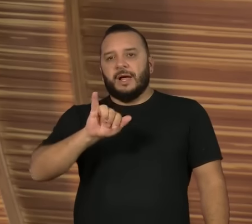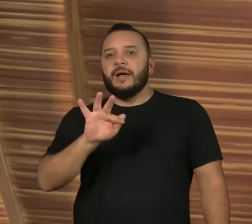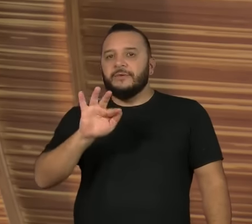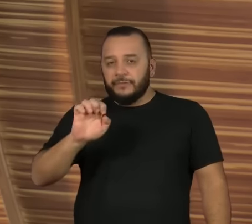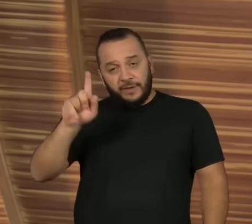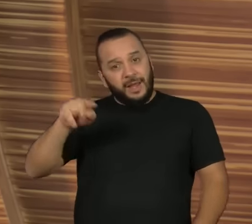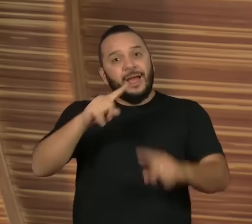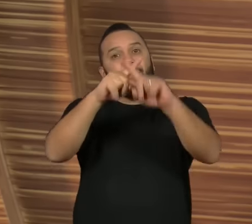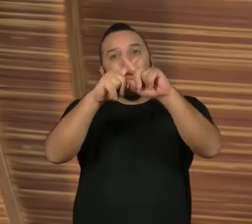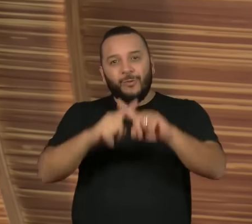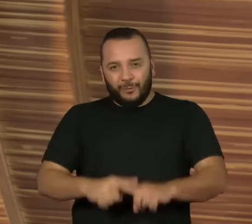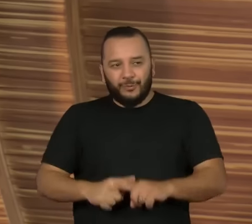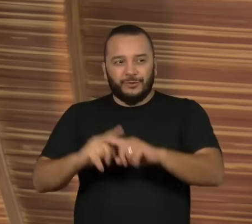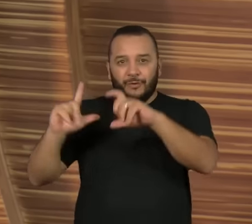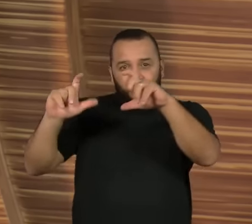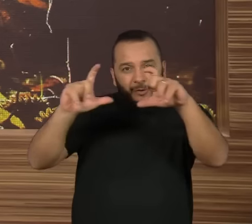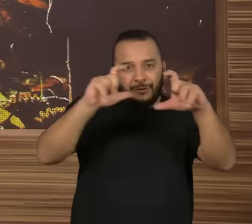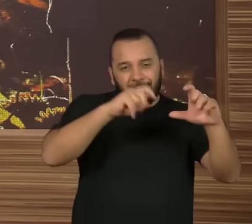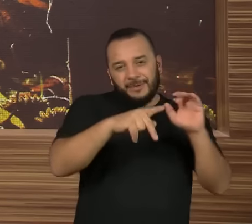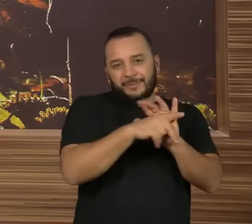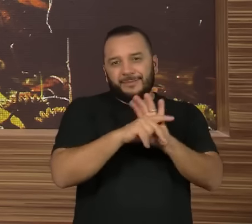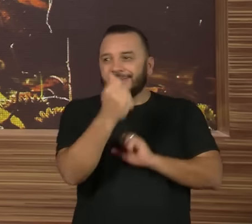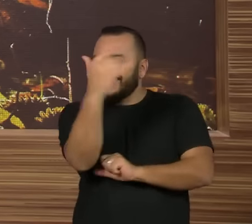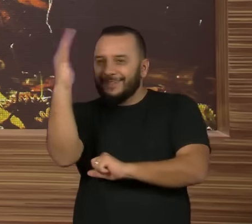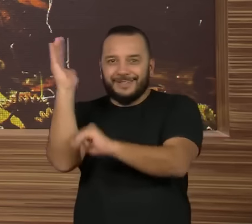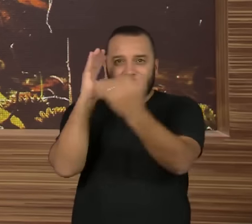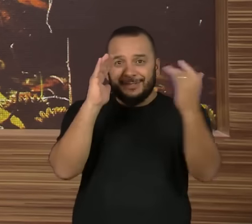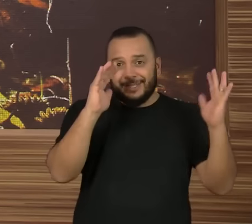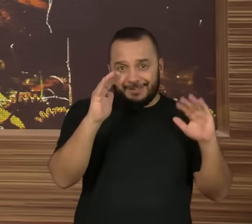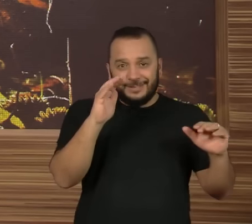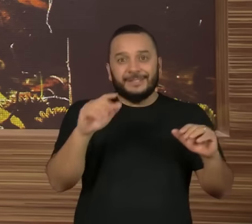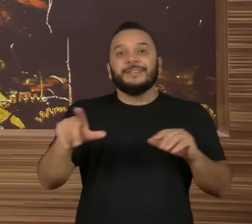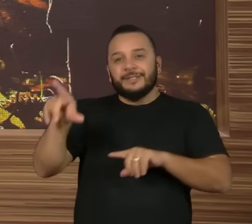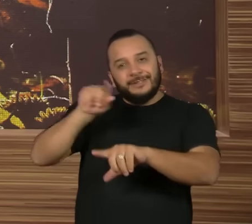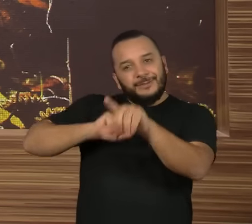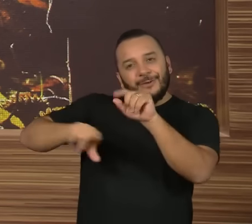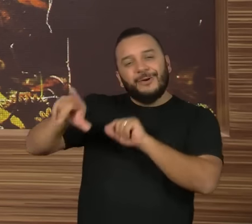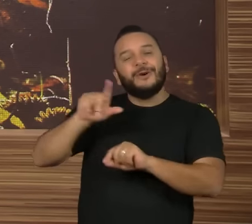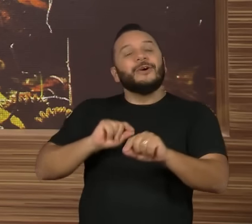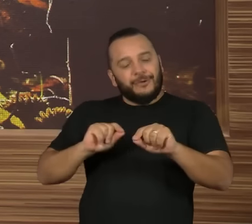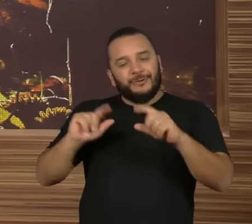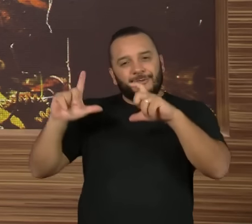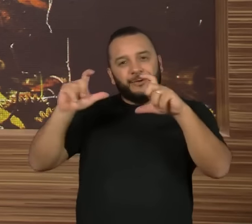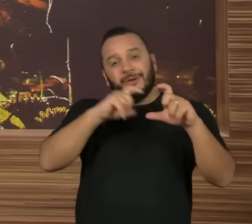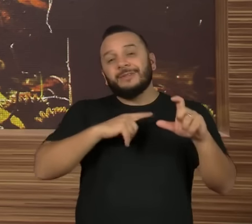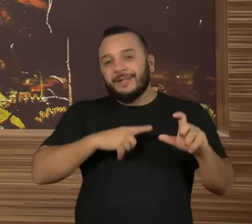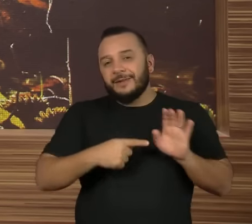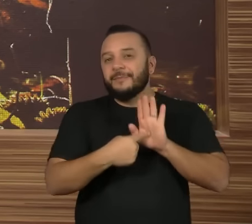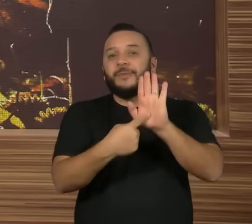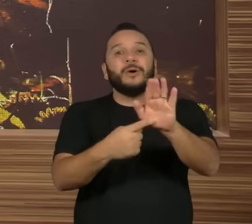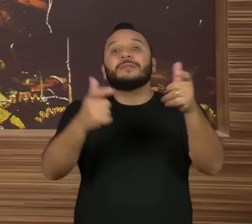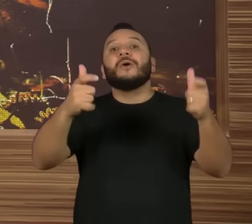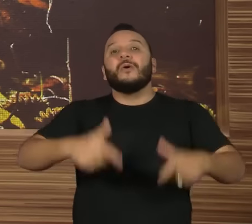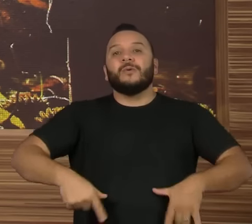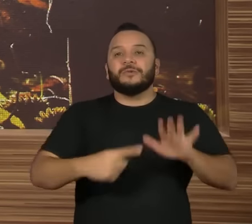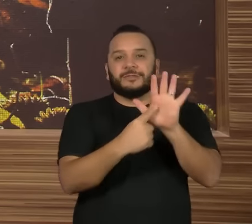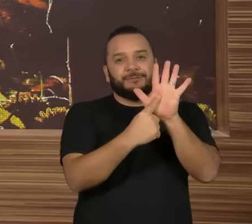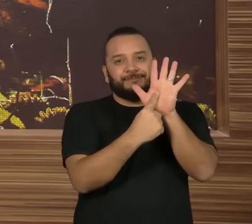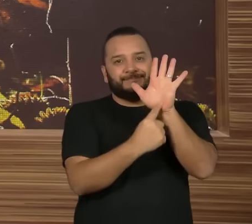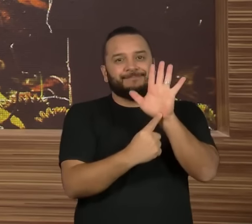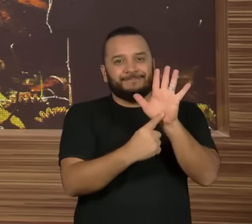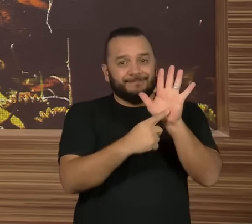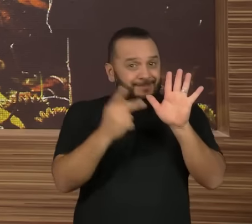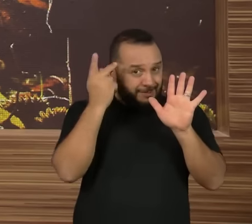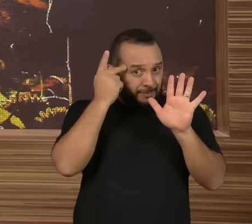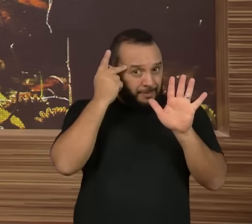de fotografia de natureza. Uma seleção das fotos está em exibição no Memorial da América Latina, na capital